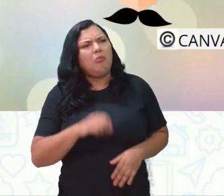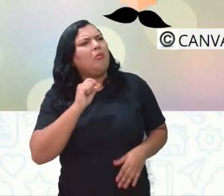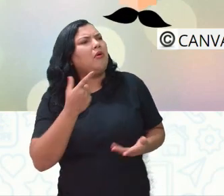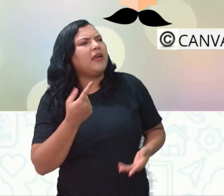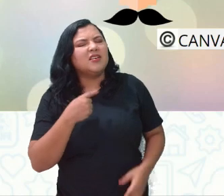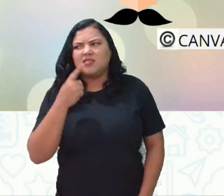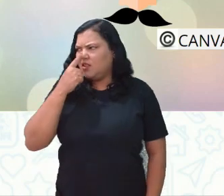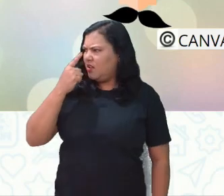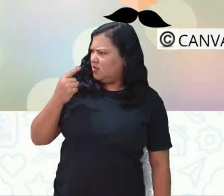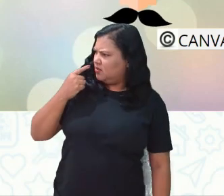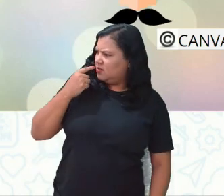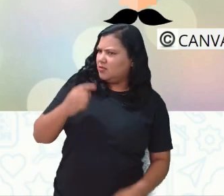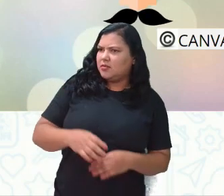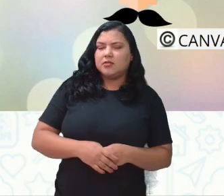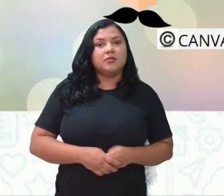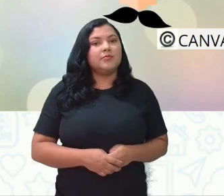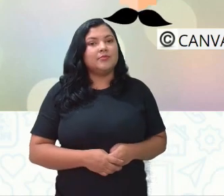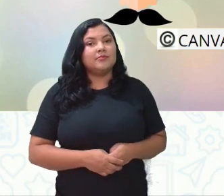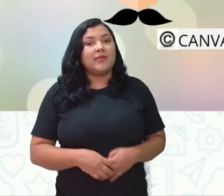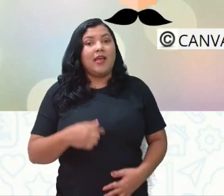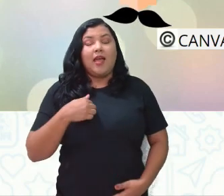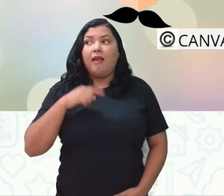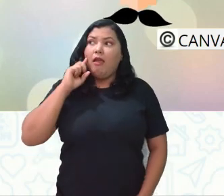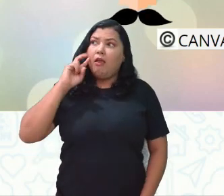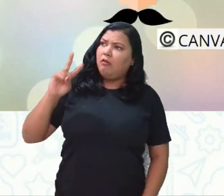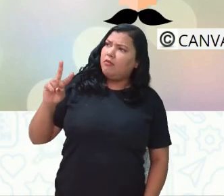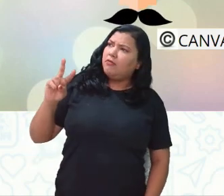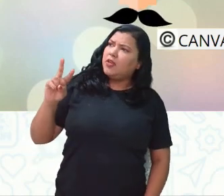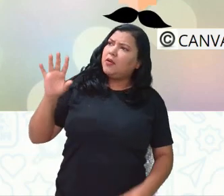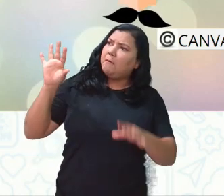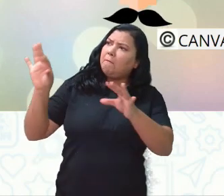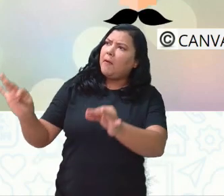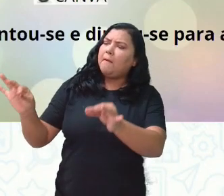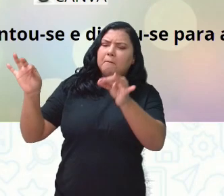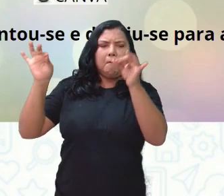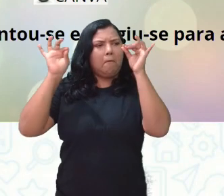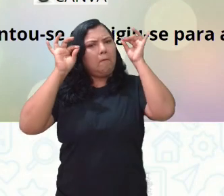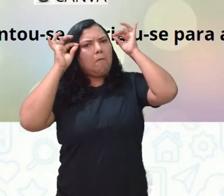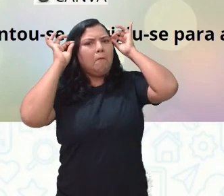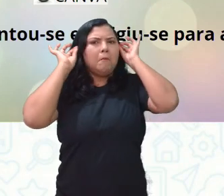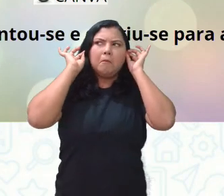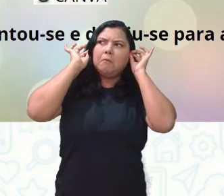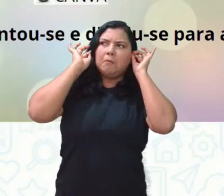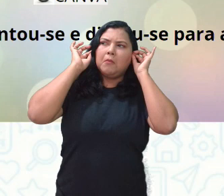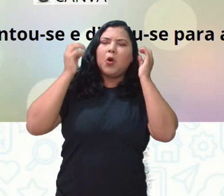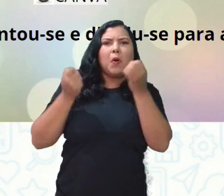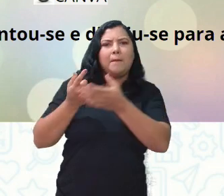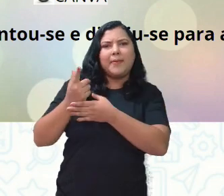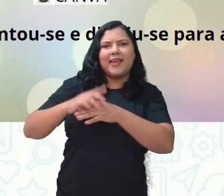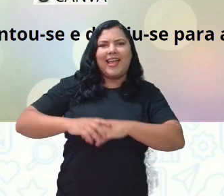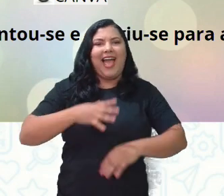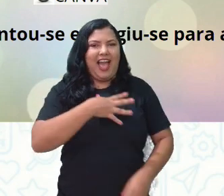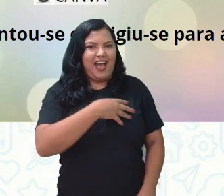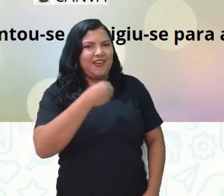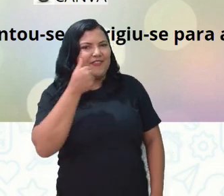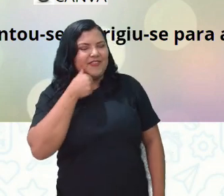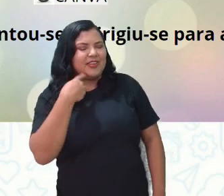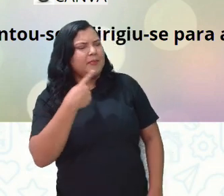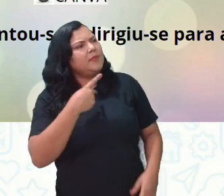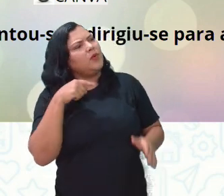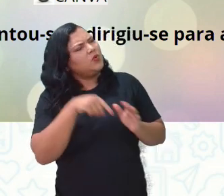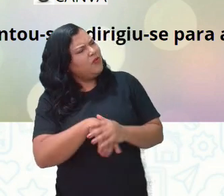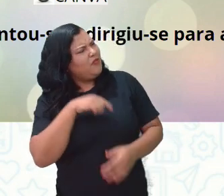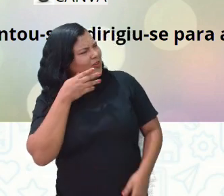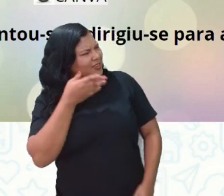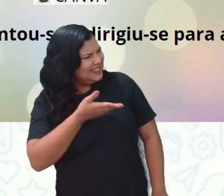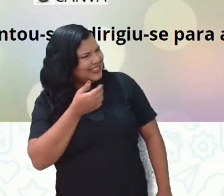"Esse nariz." "Ah, vi numa vitrine, entrei e comprei." "Logo você, papai."